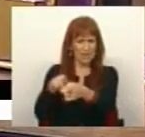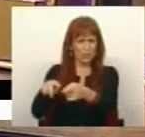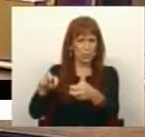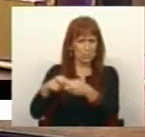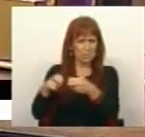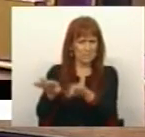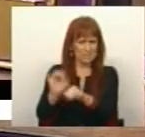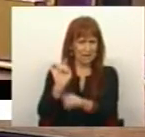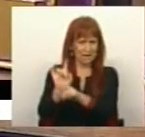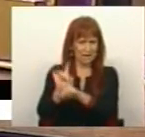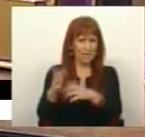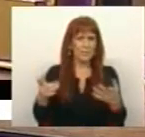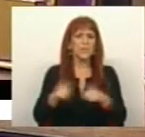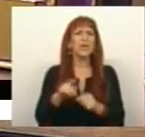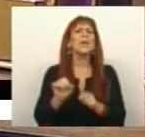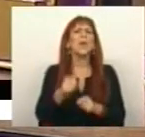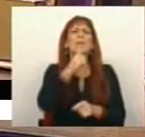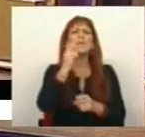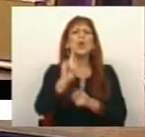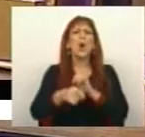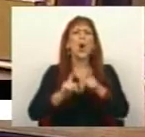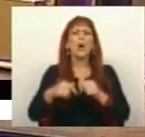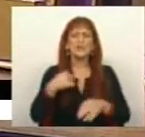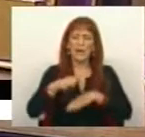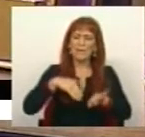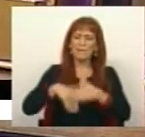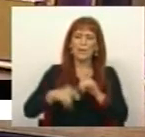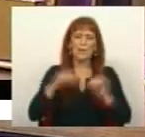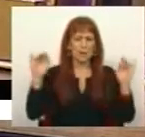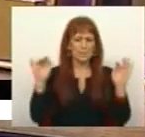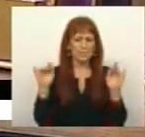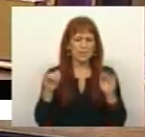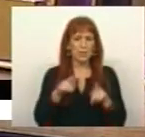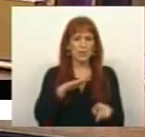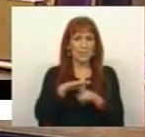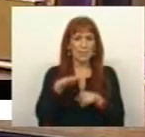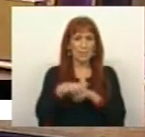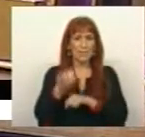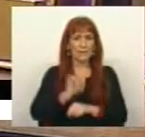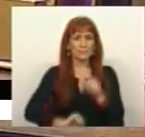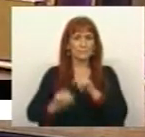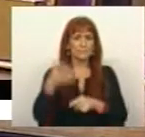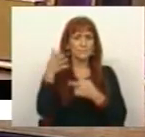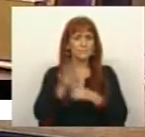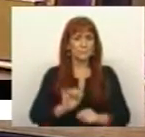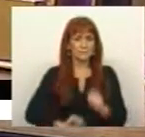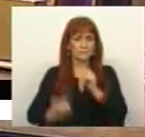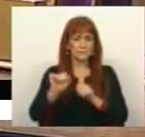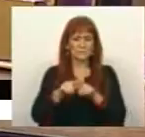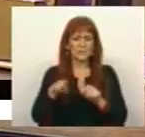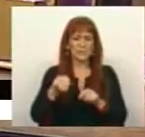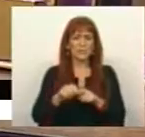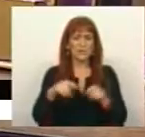uma catástrofe destas? Que tipo de medidas têm sido tomadas para minimizar os impactos, nomeadamente nos